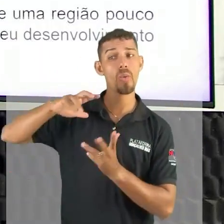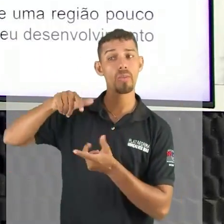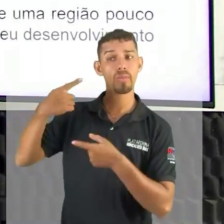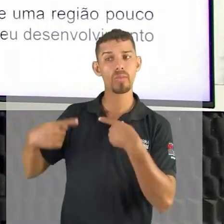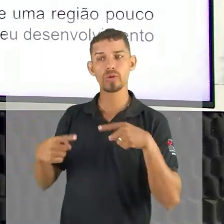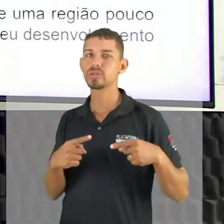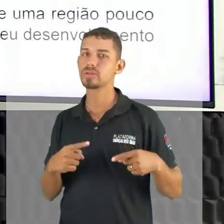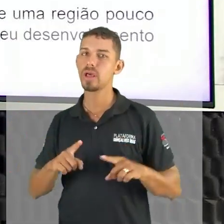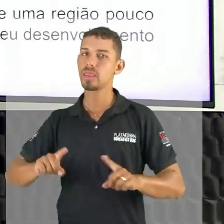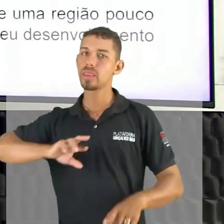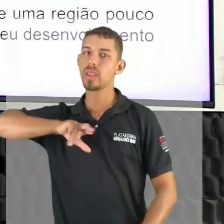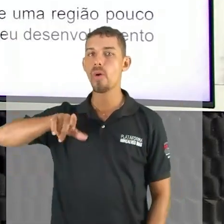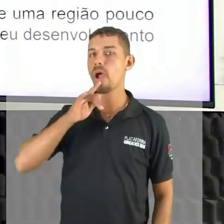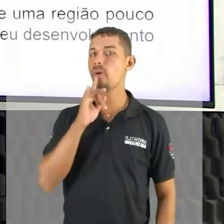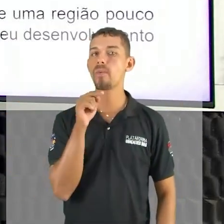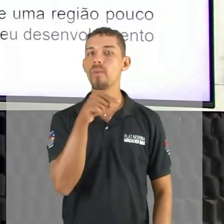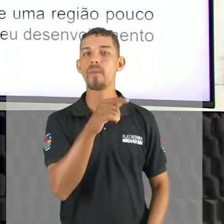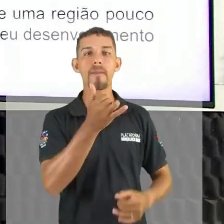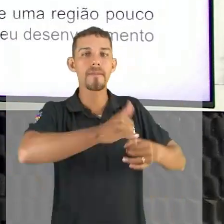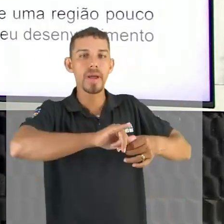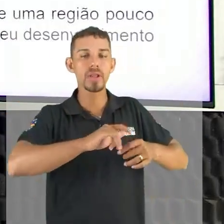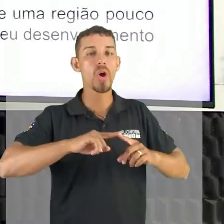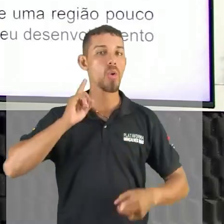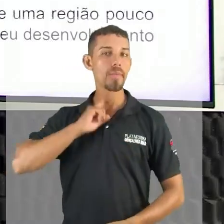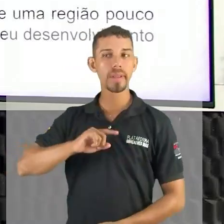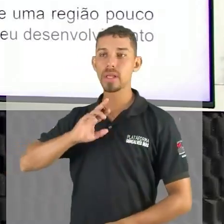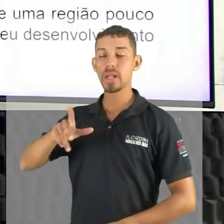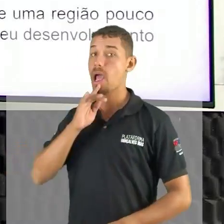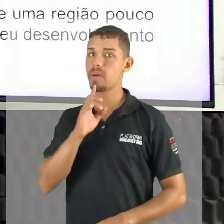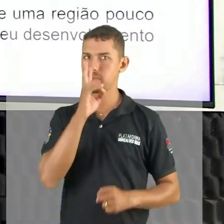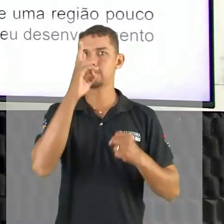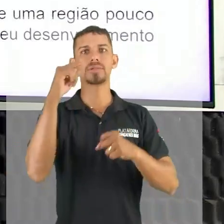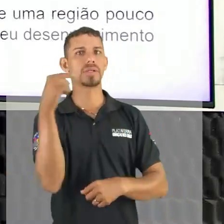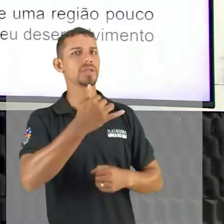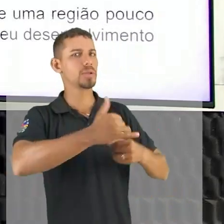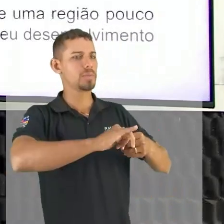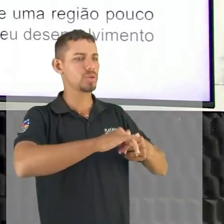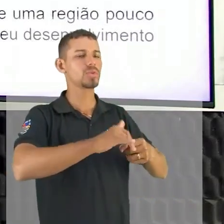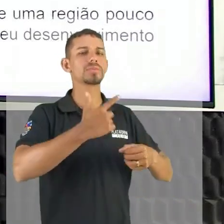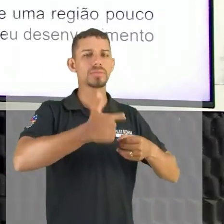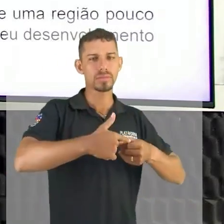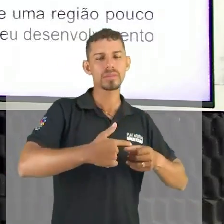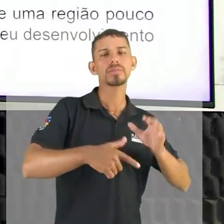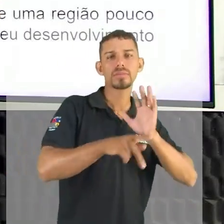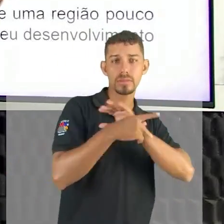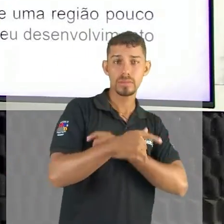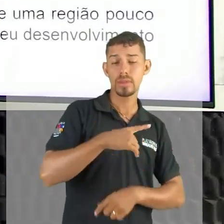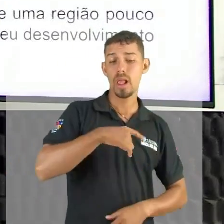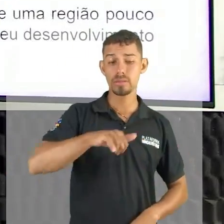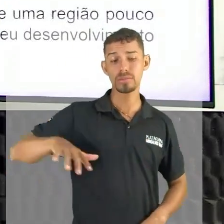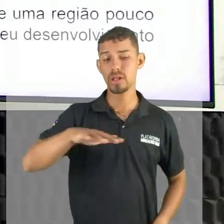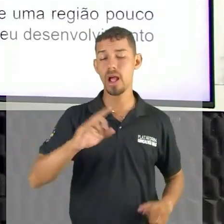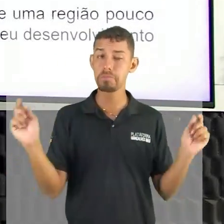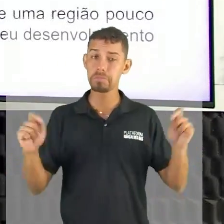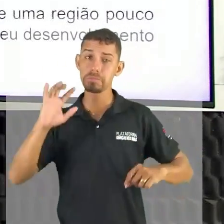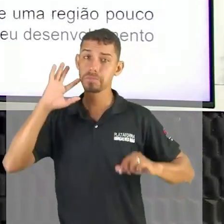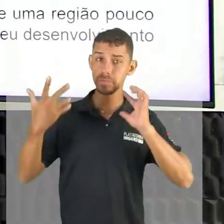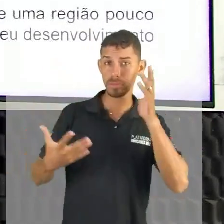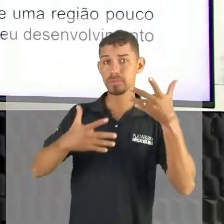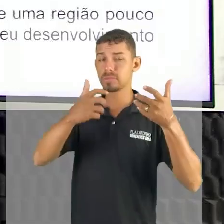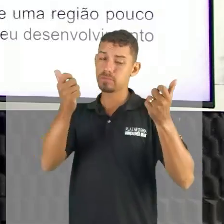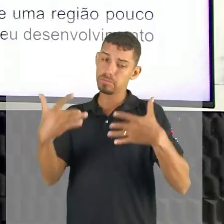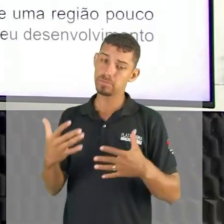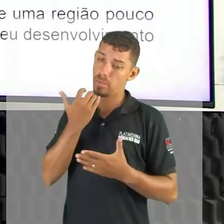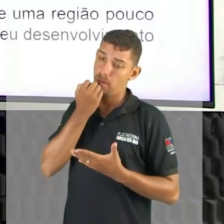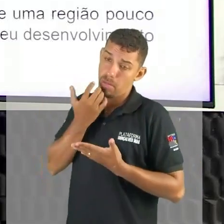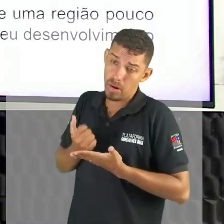o petróleo, não são os minerais, mas o poder que esse petróleo tem e o que esta zona petrolífera pode trazer de